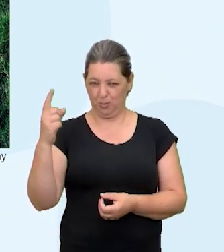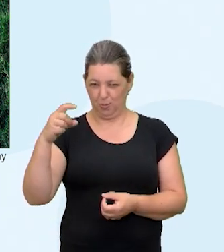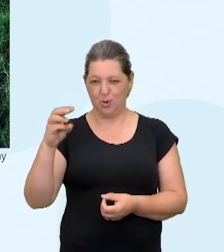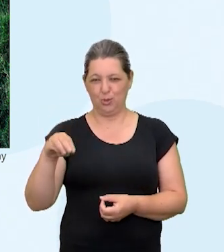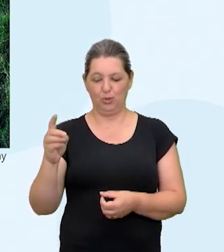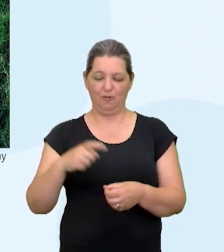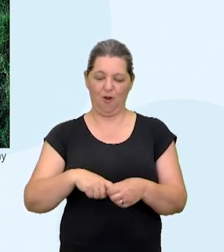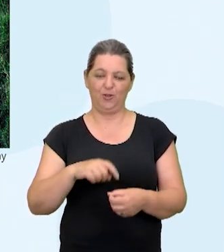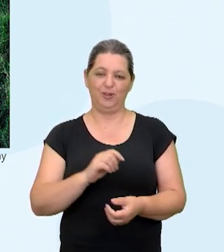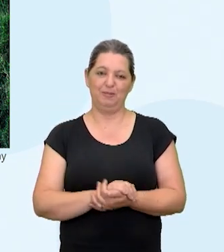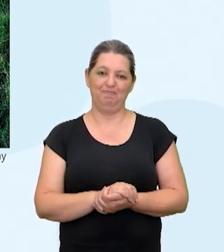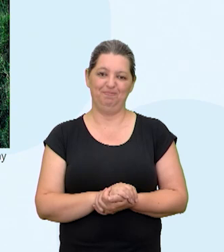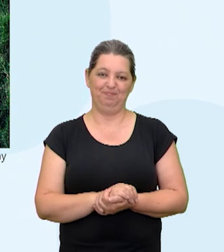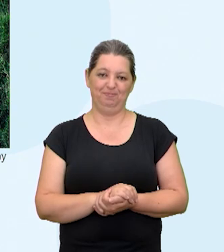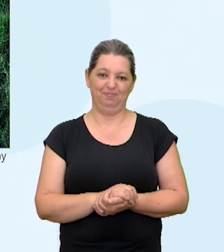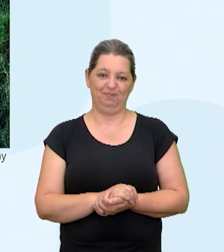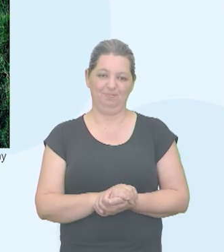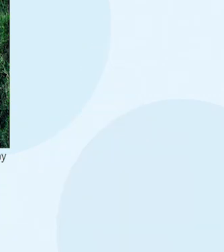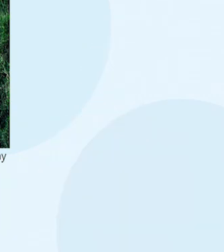voltamos.